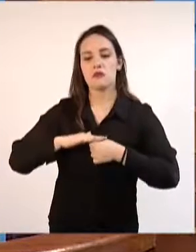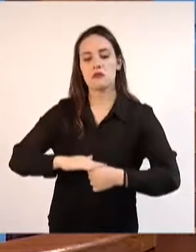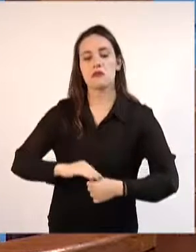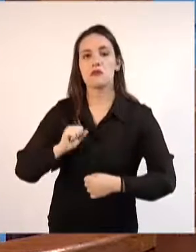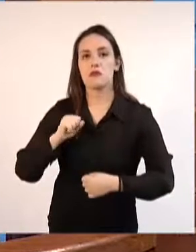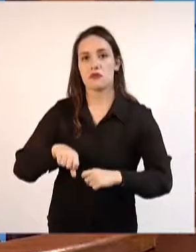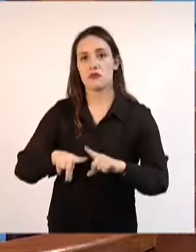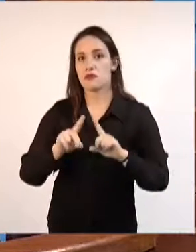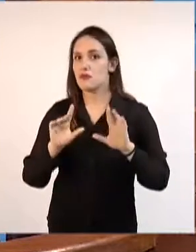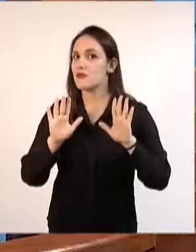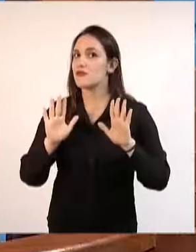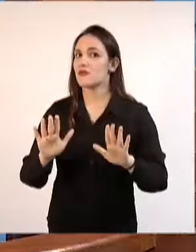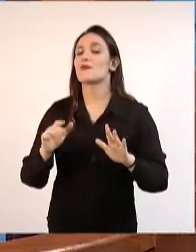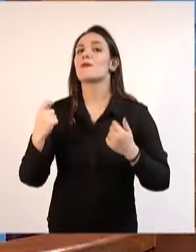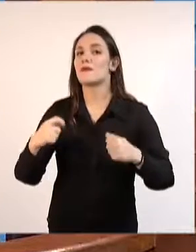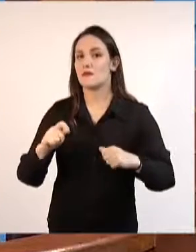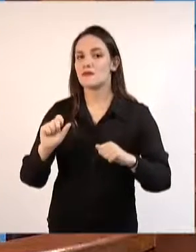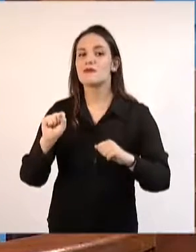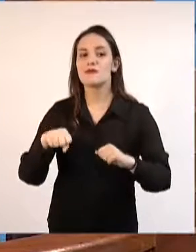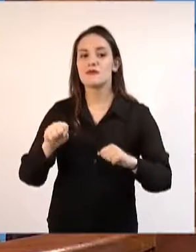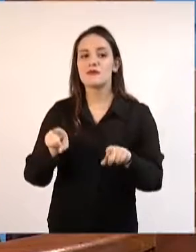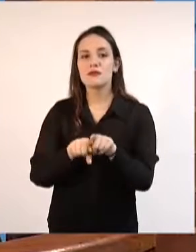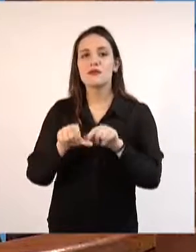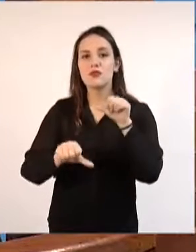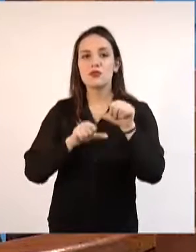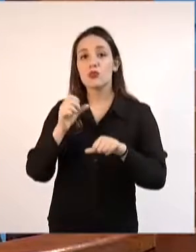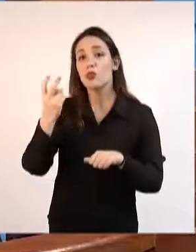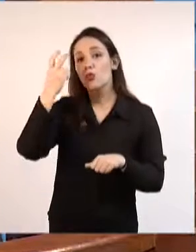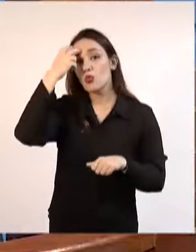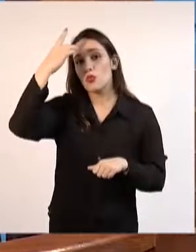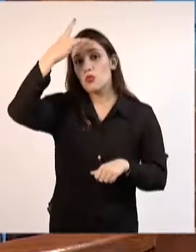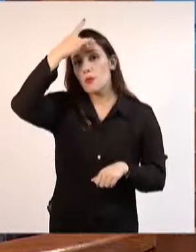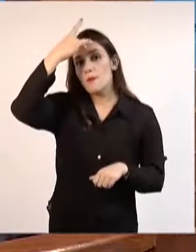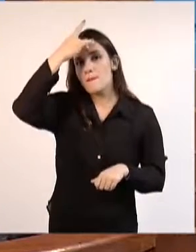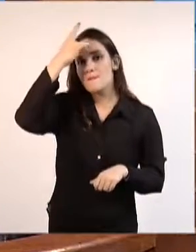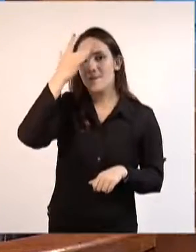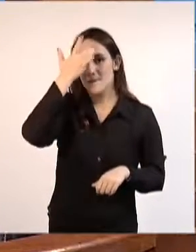mas é preciso que se mude culturalmente,